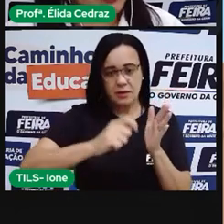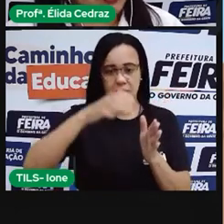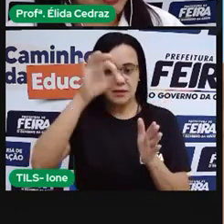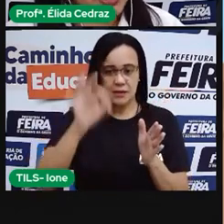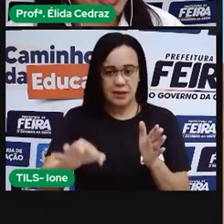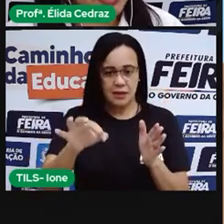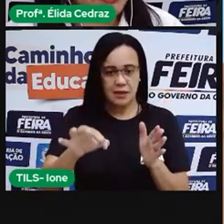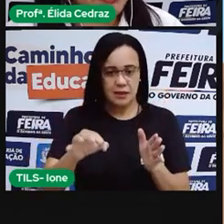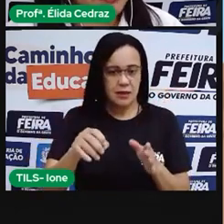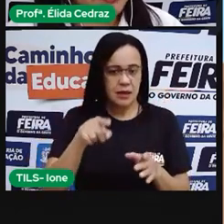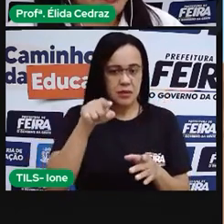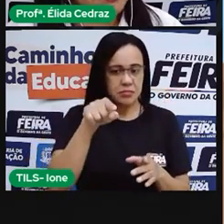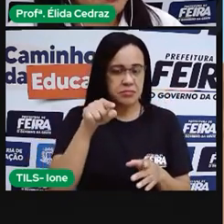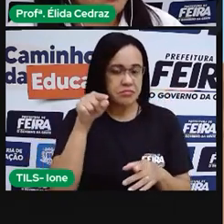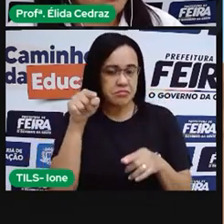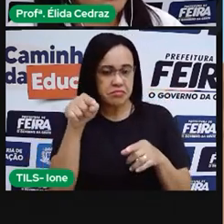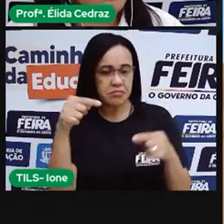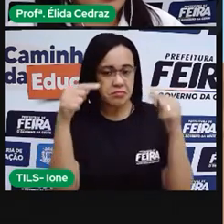Famoso é com Z?